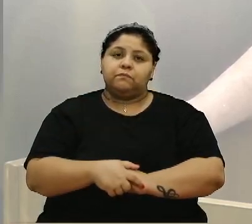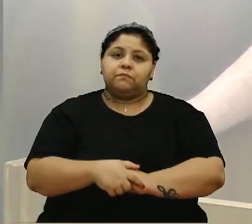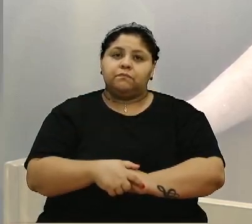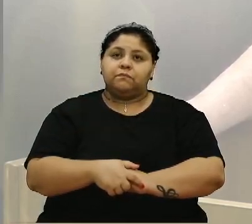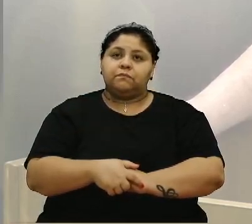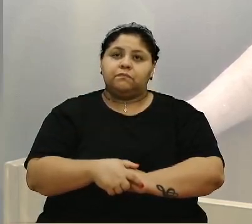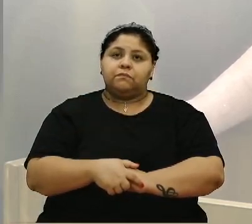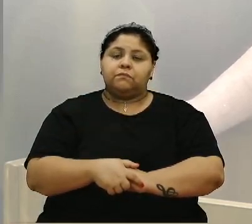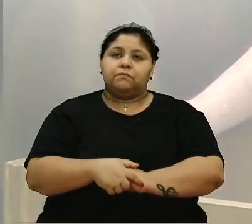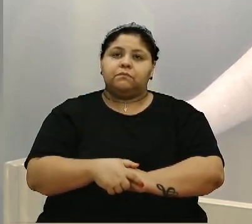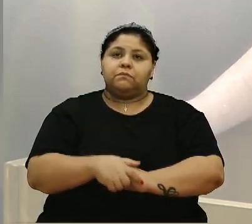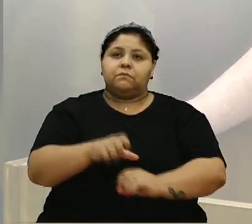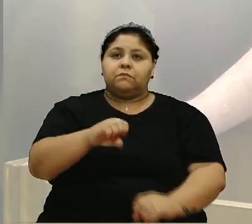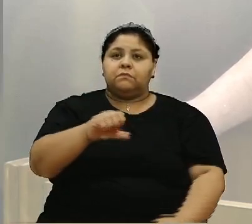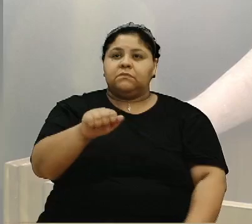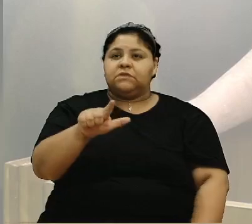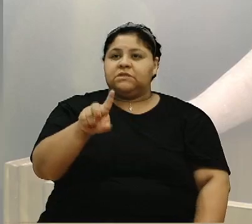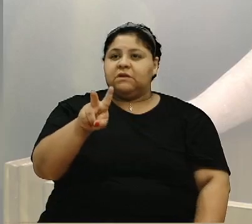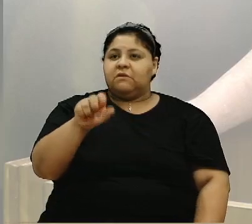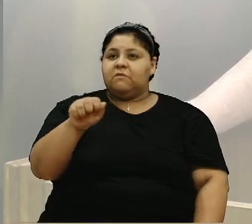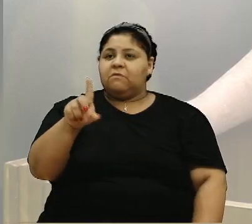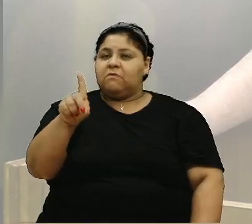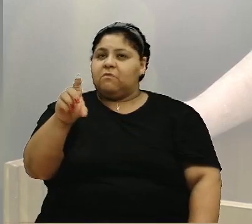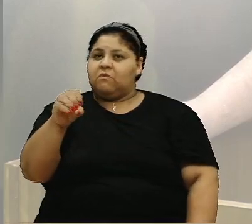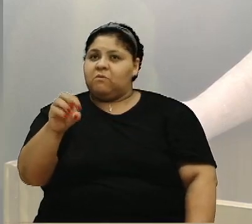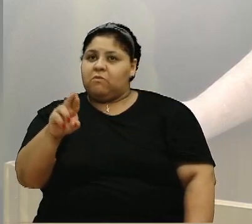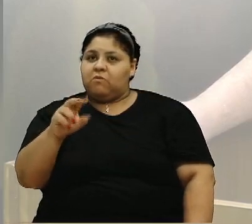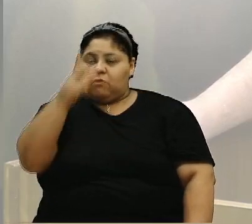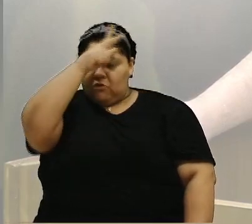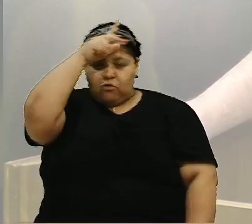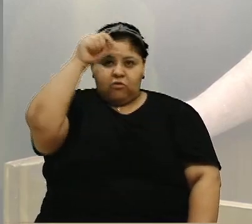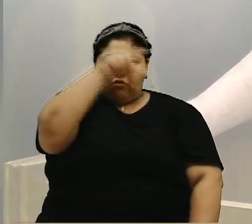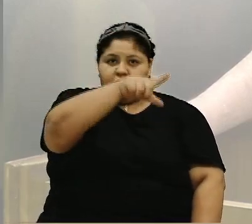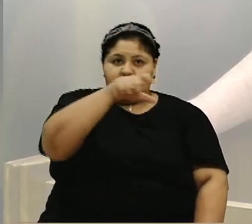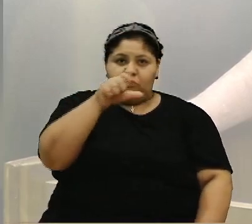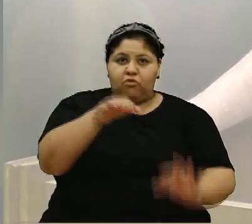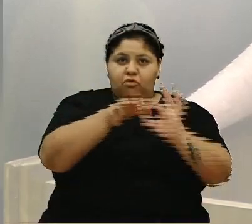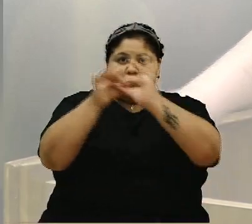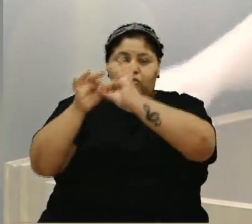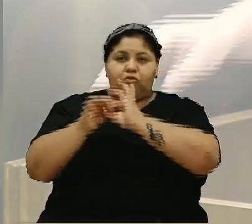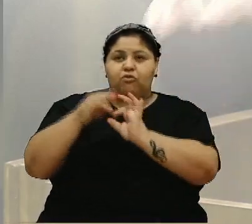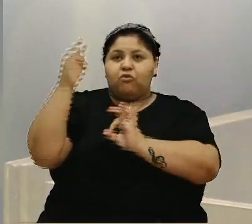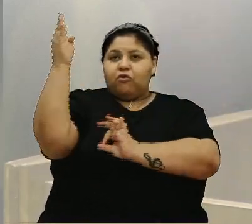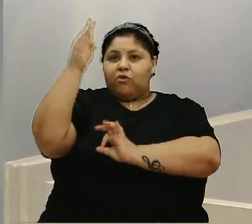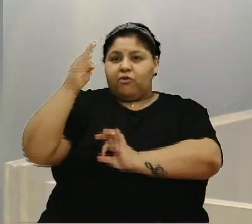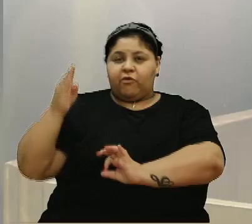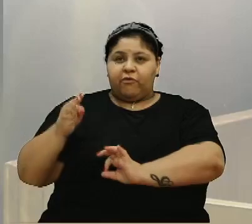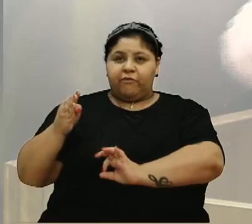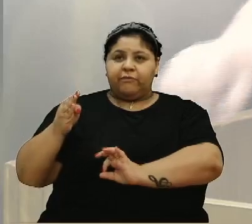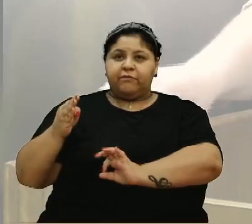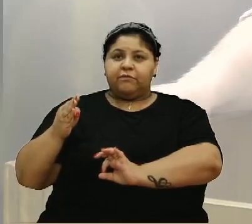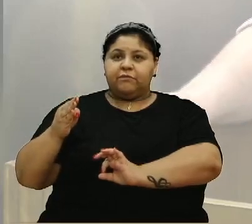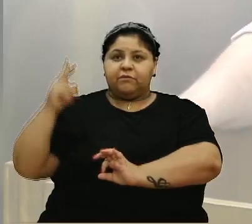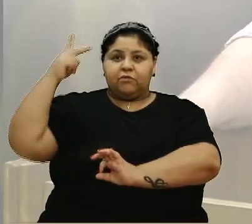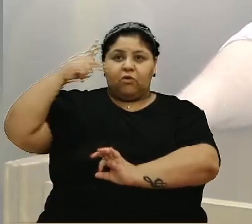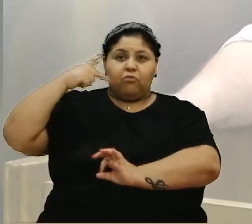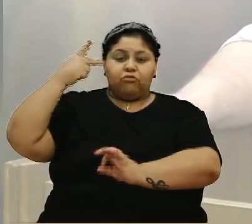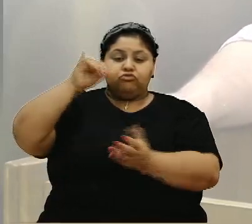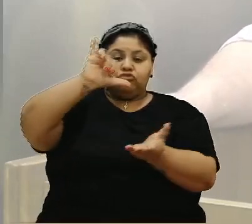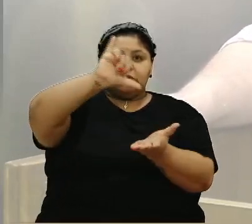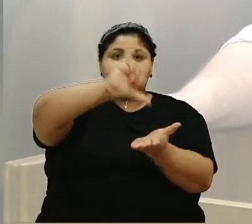Em Salvador, o prefeito eleito Bruno Reis é do União Brasil e é um político de